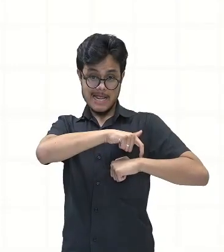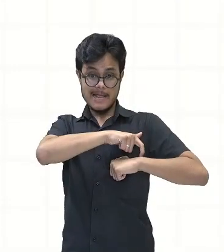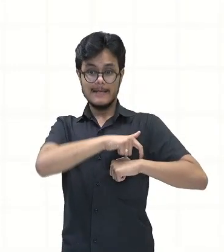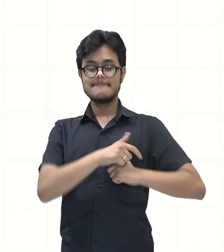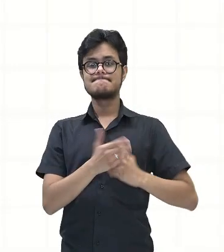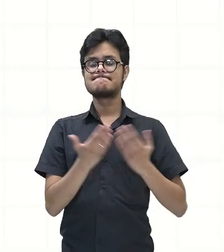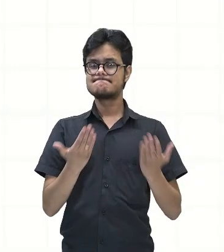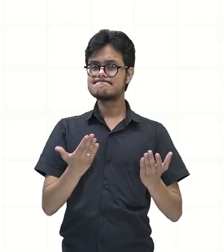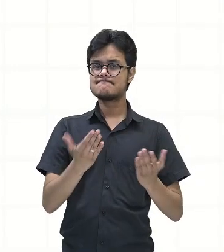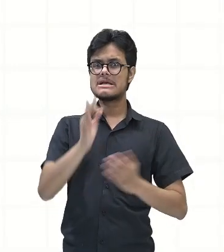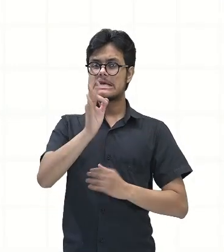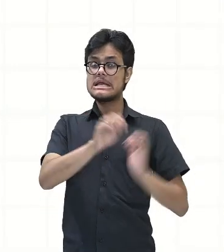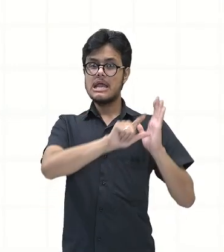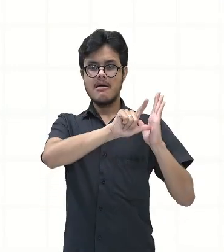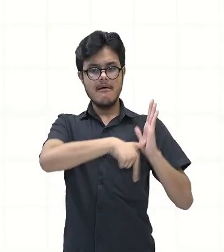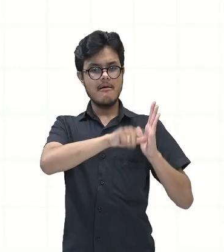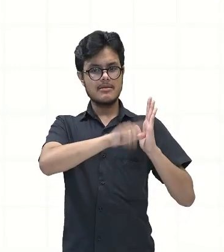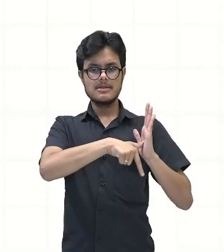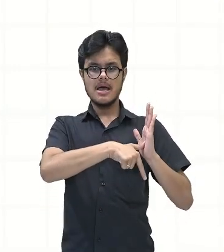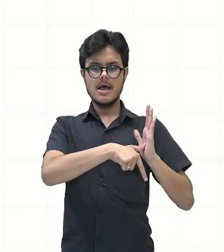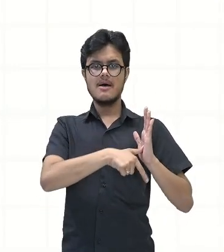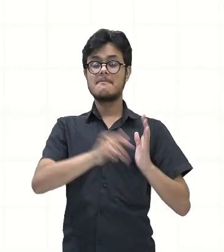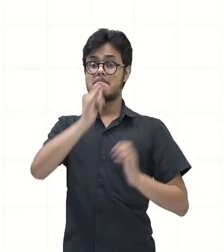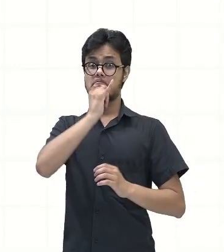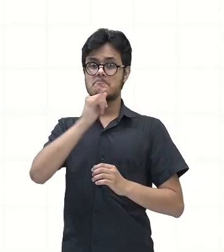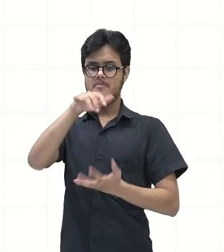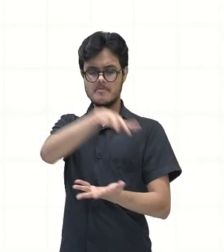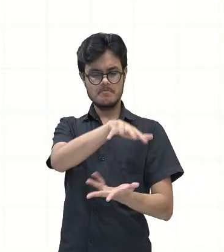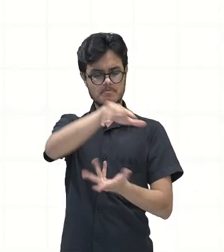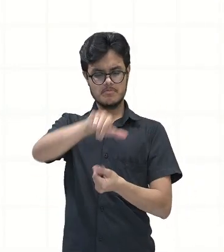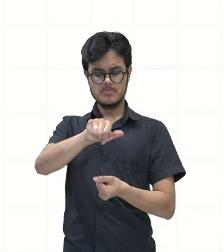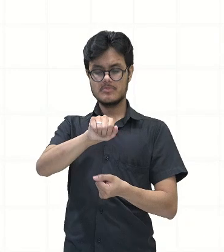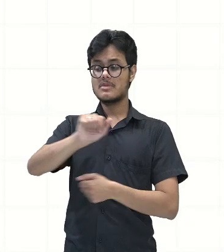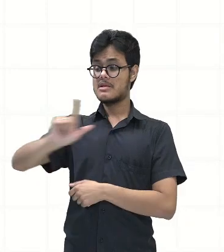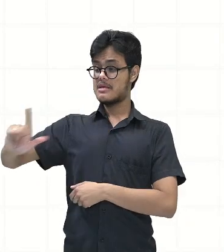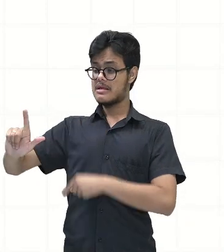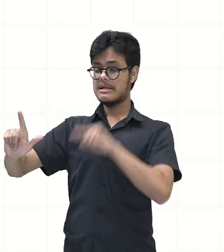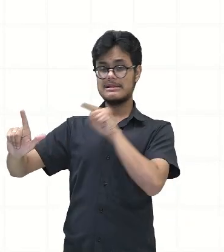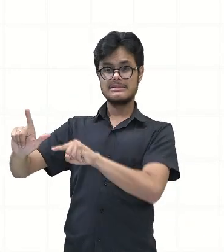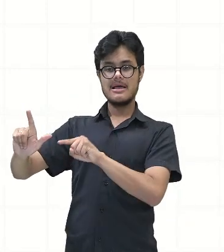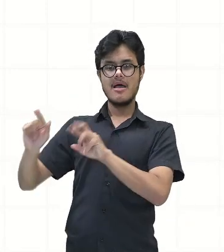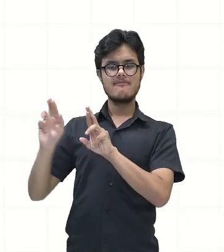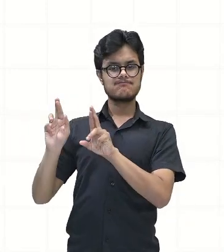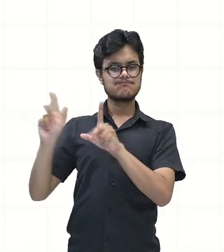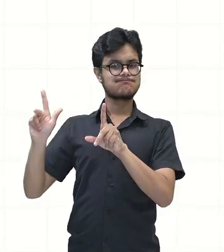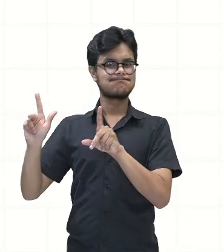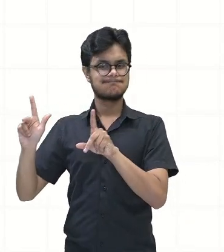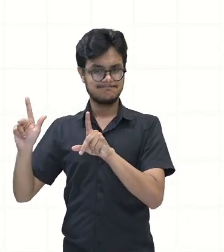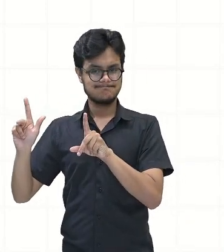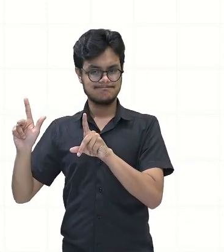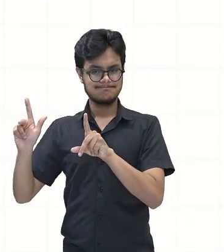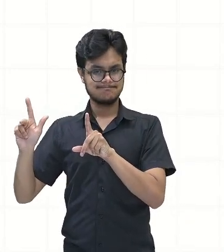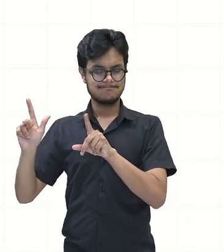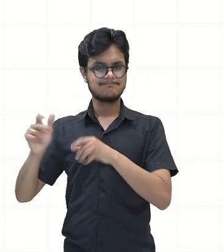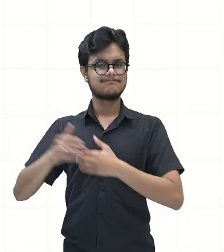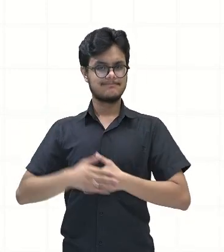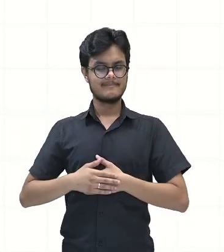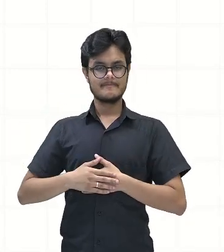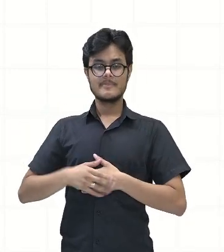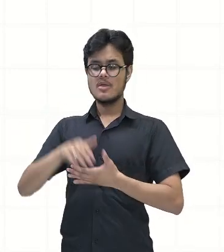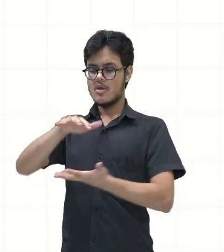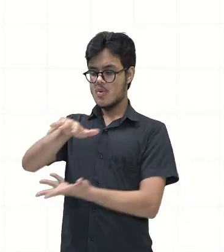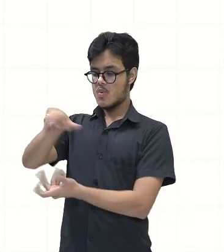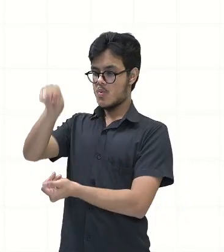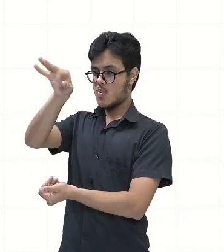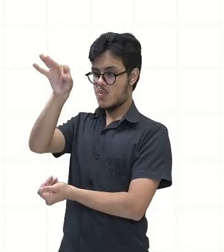eles estão atrasados em relação, todas as horas do Brasil estão atrasadas em relação ao meridiano